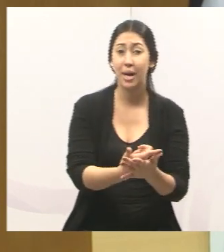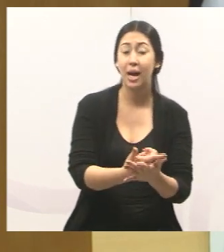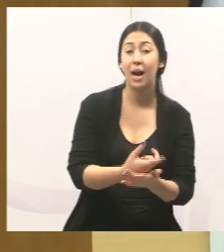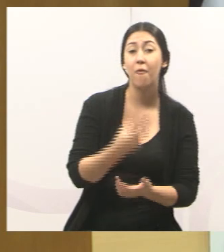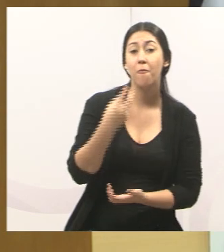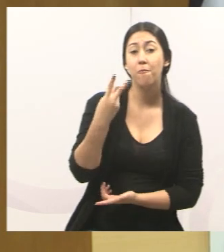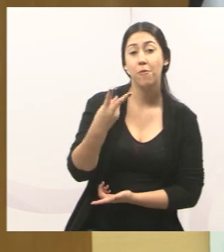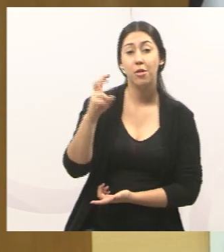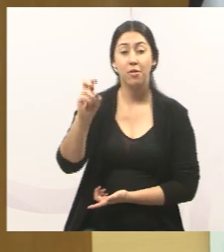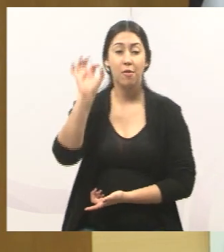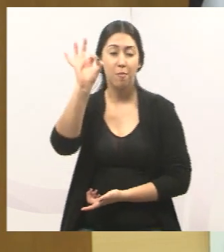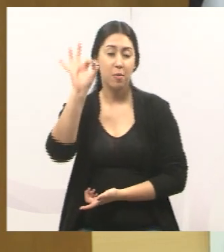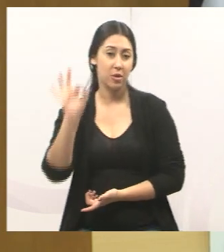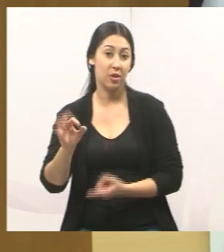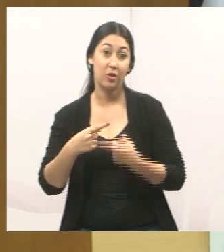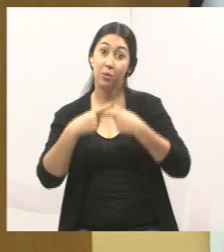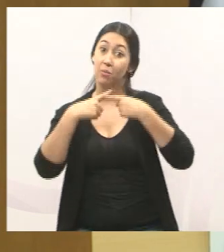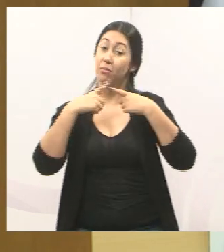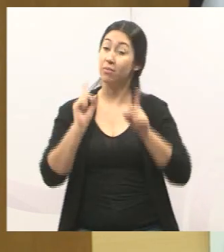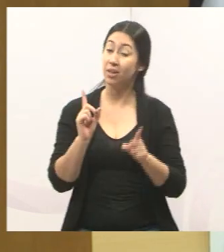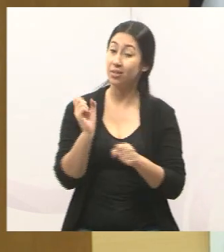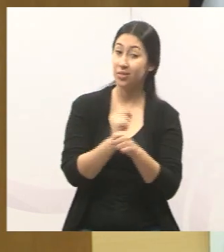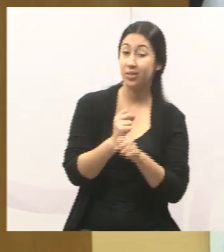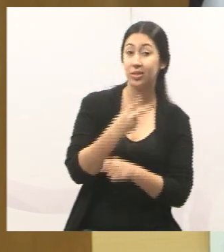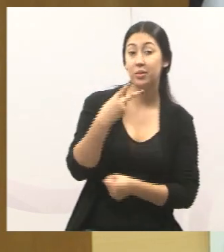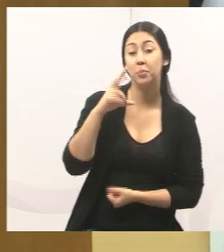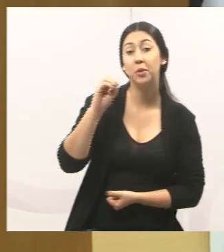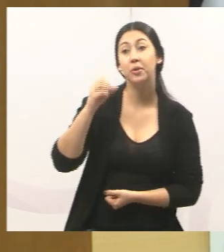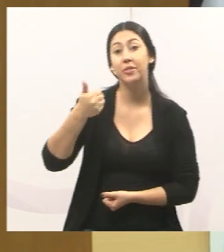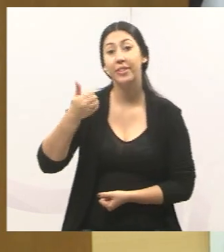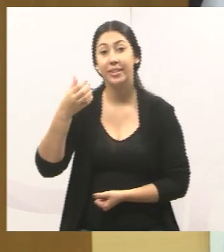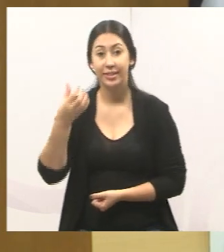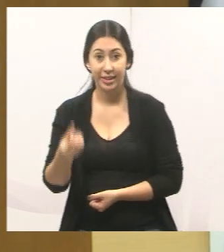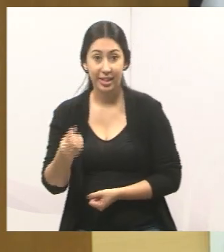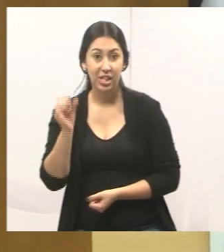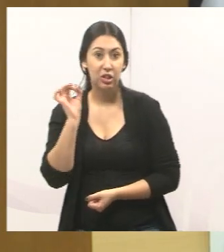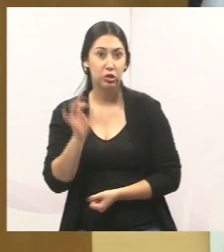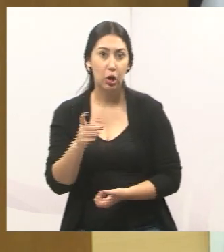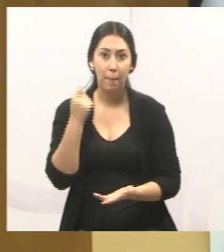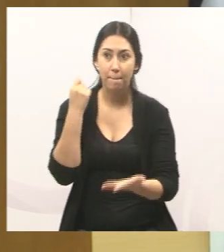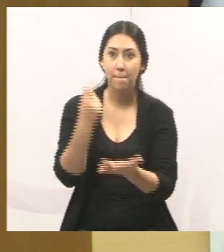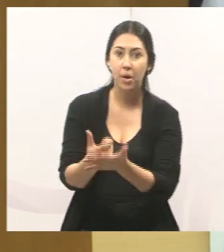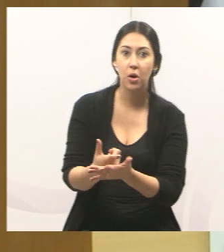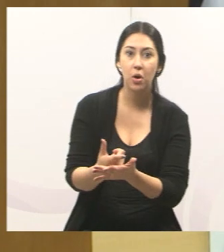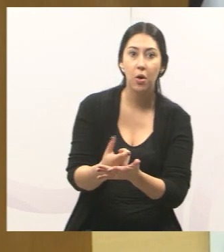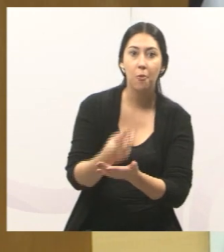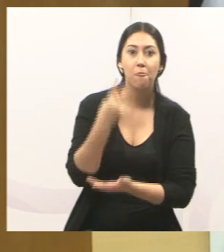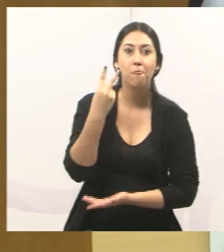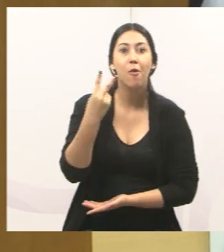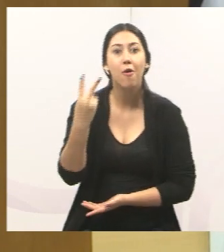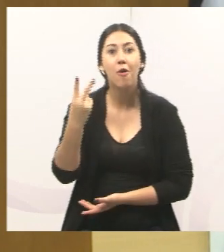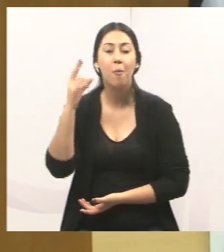Prefeitura recebe. E no caso das contas de 2016, o ex-prefeito conseguiu a proeza de investir apenas